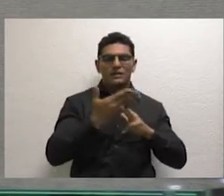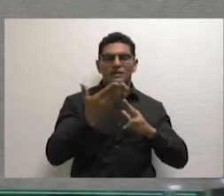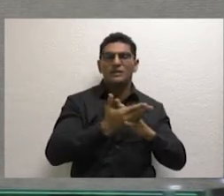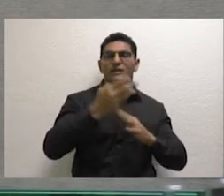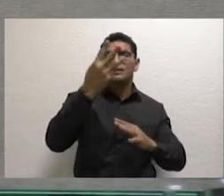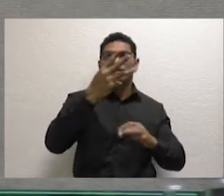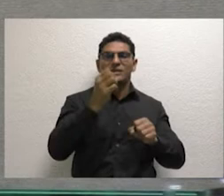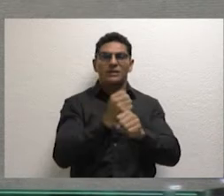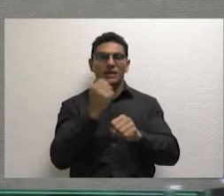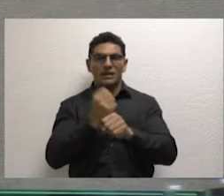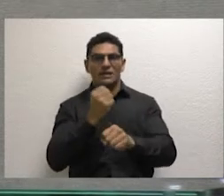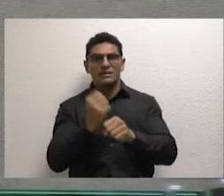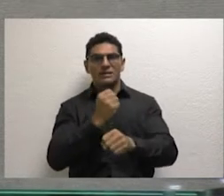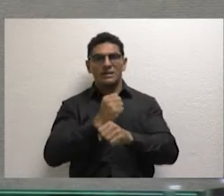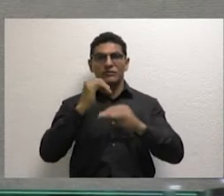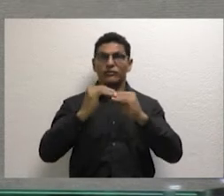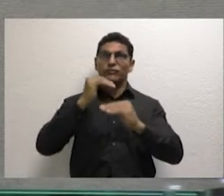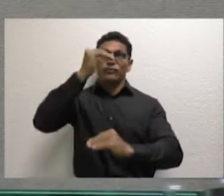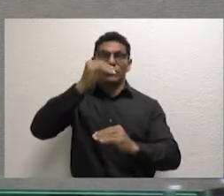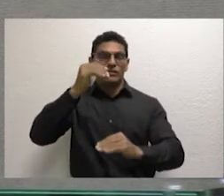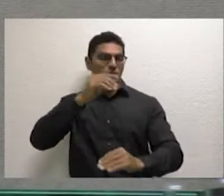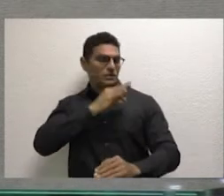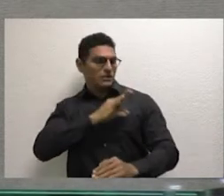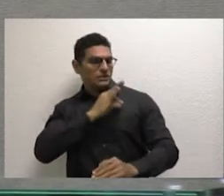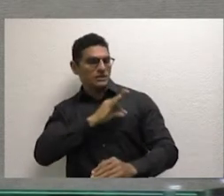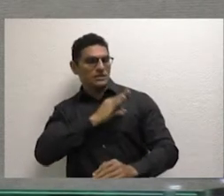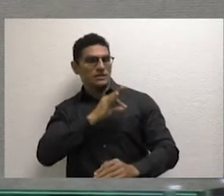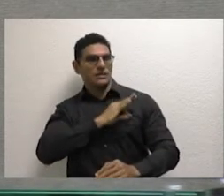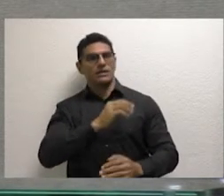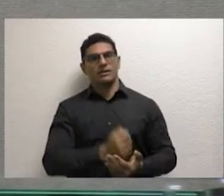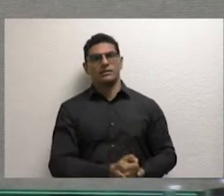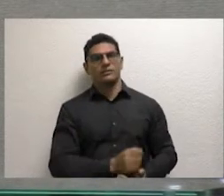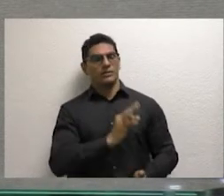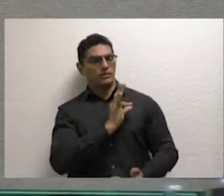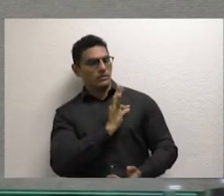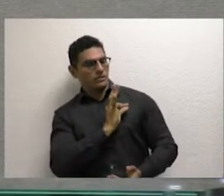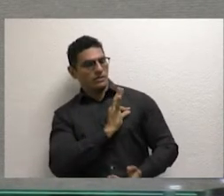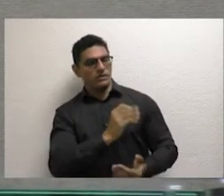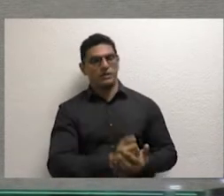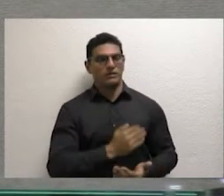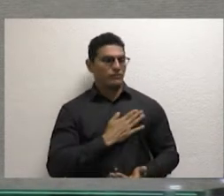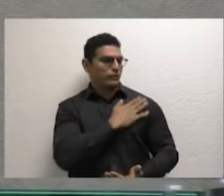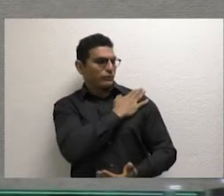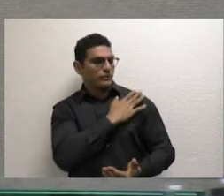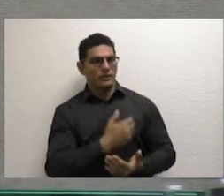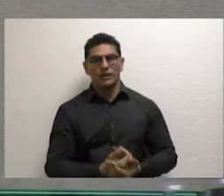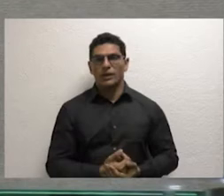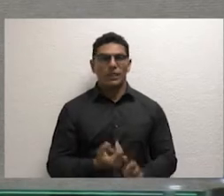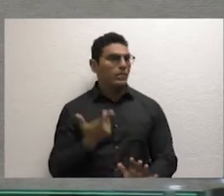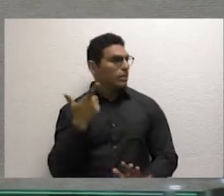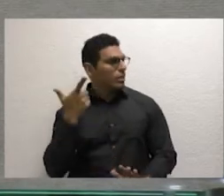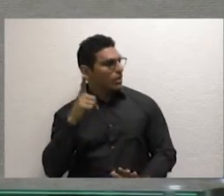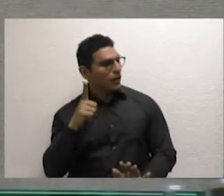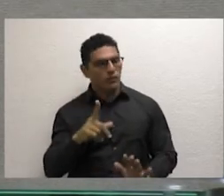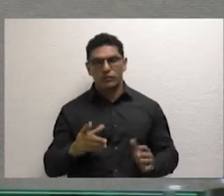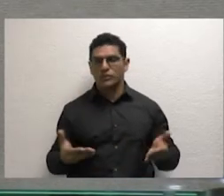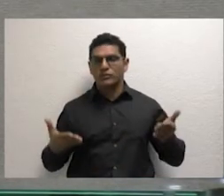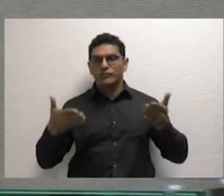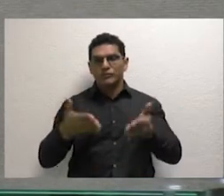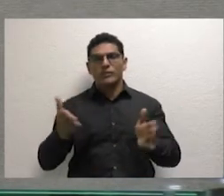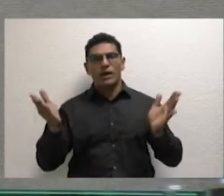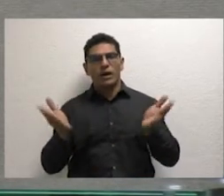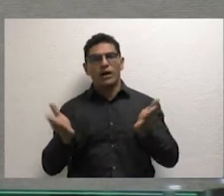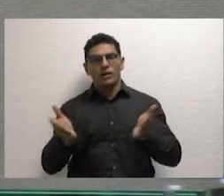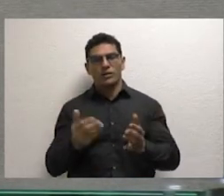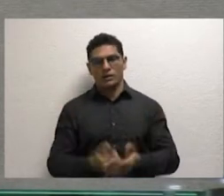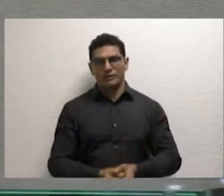frente mesmo assim não foi possível dar agora então eu tenho certeza que esta